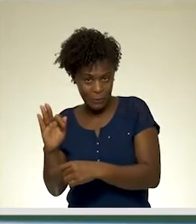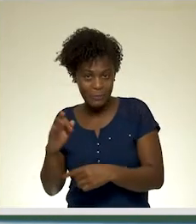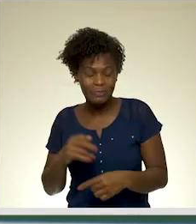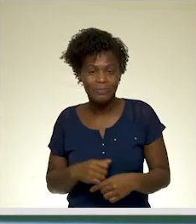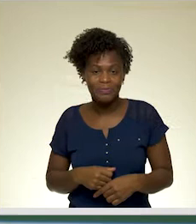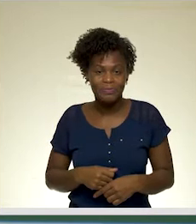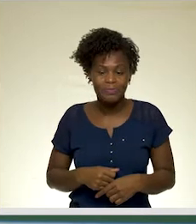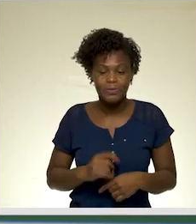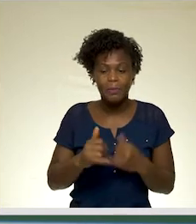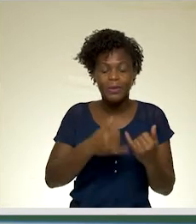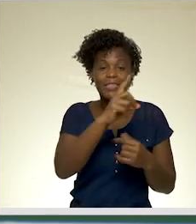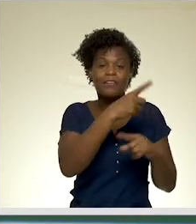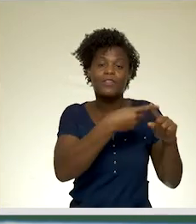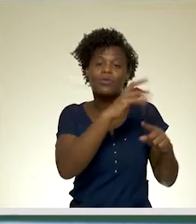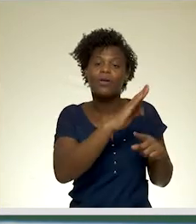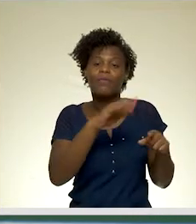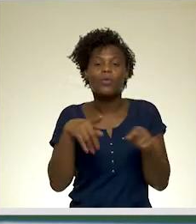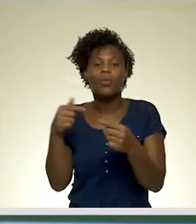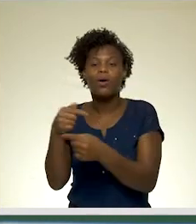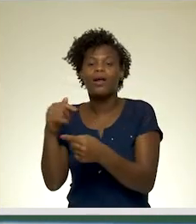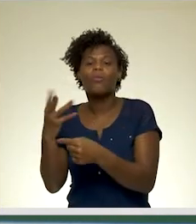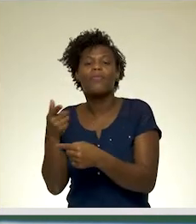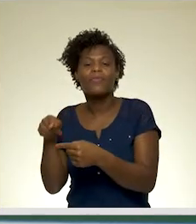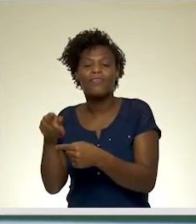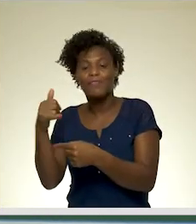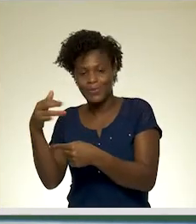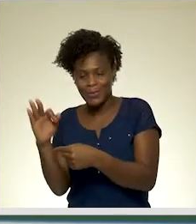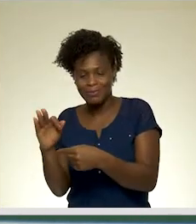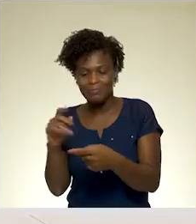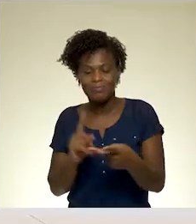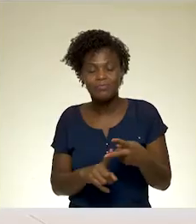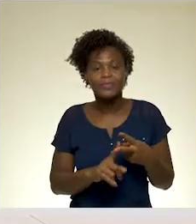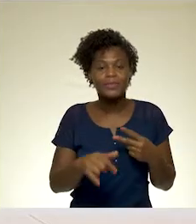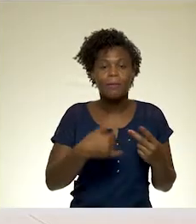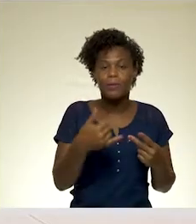24. 6 vezes 4 dá 24.